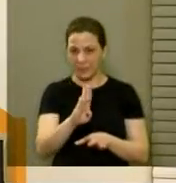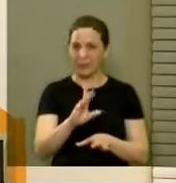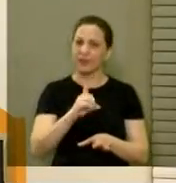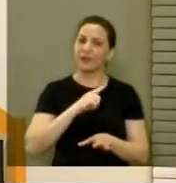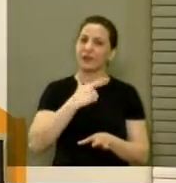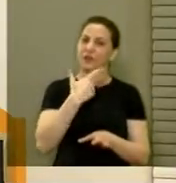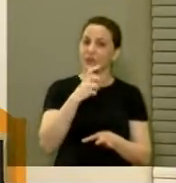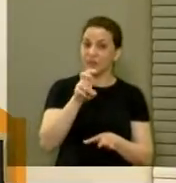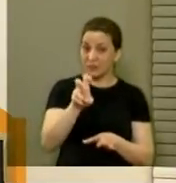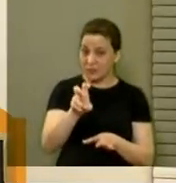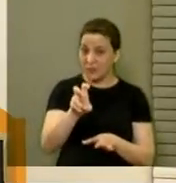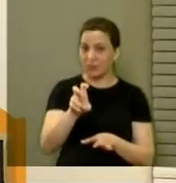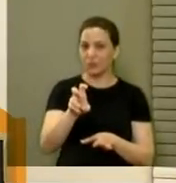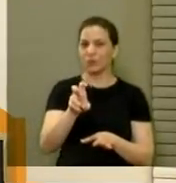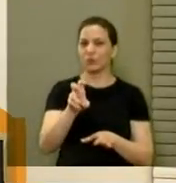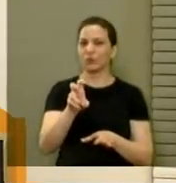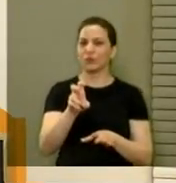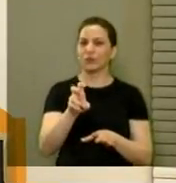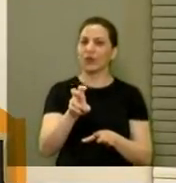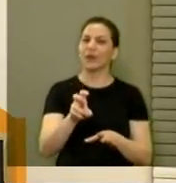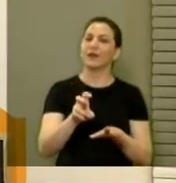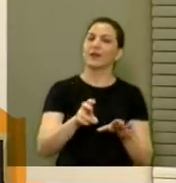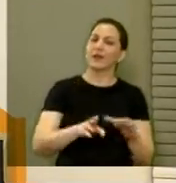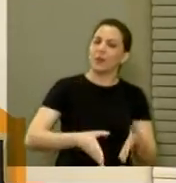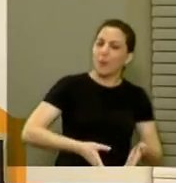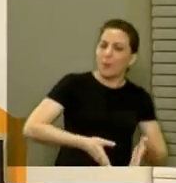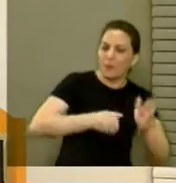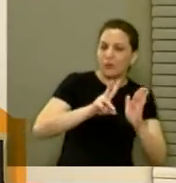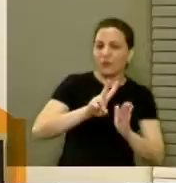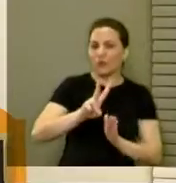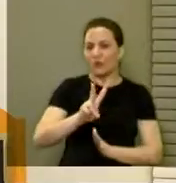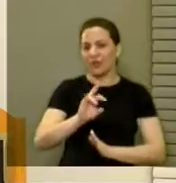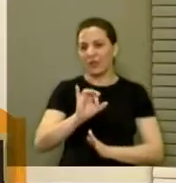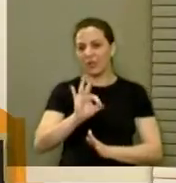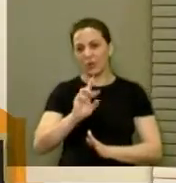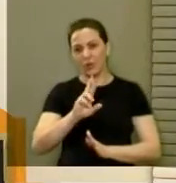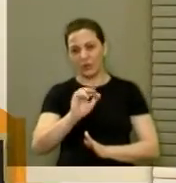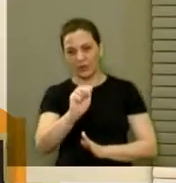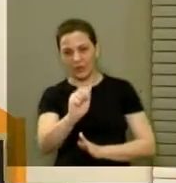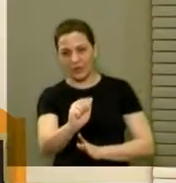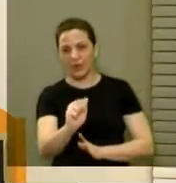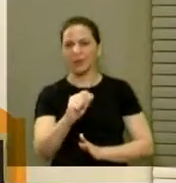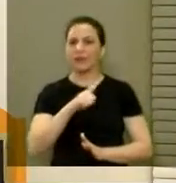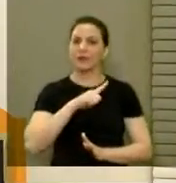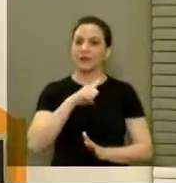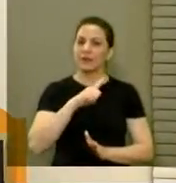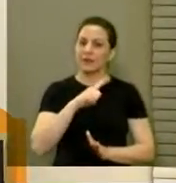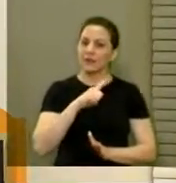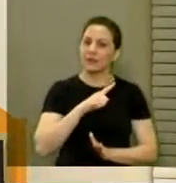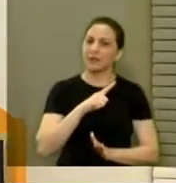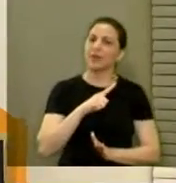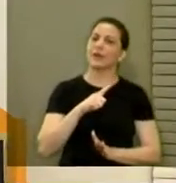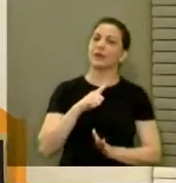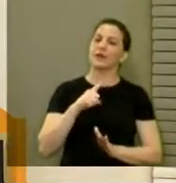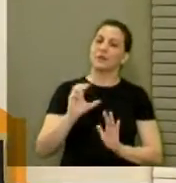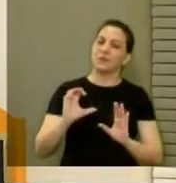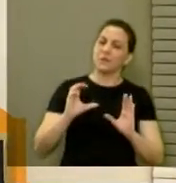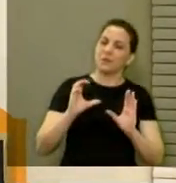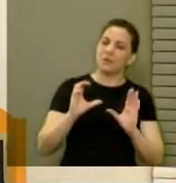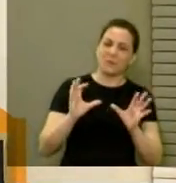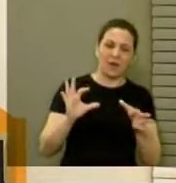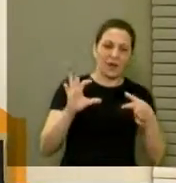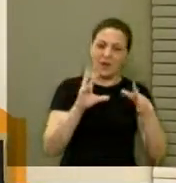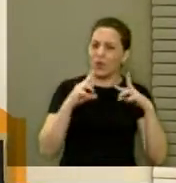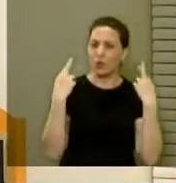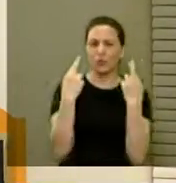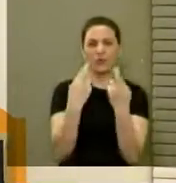25 lá uma difícil vitória às 10 horas da manhã vai ser um evento de ordem regional que contará também com